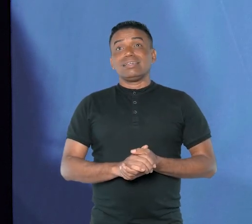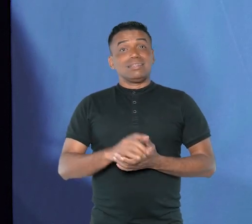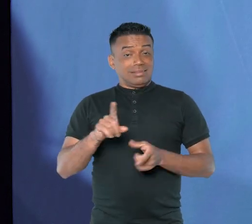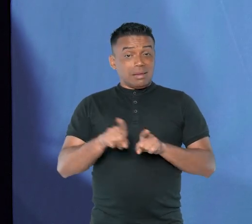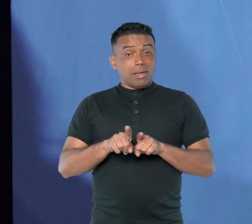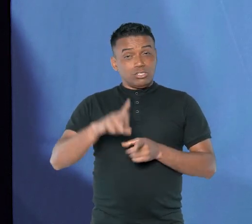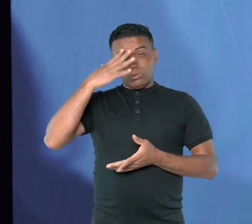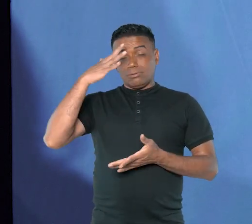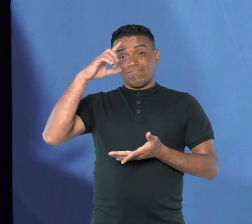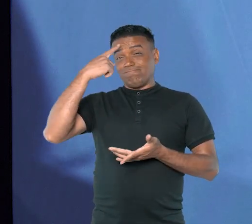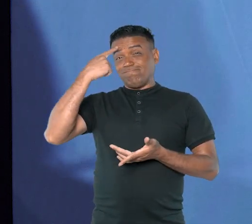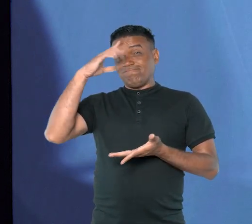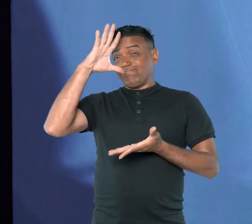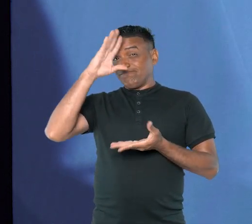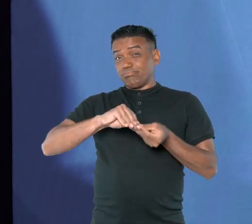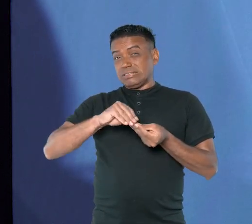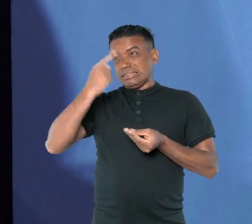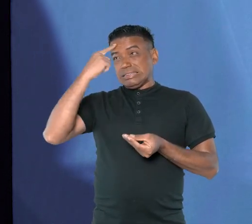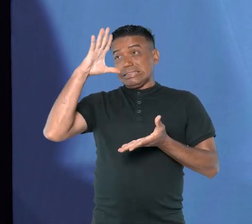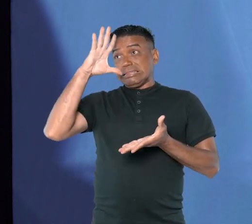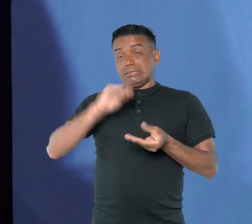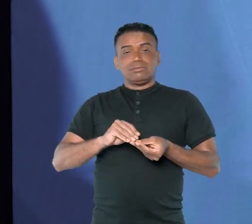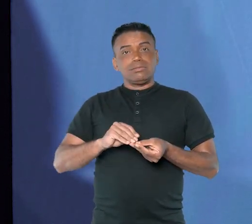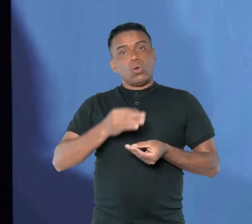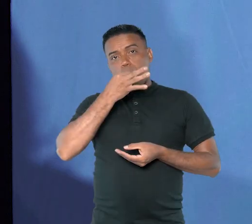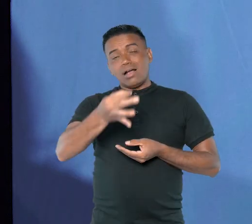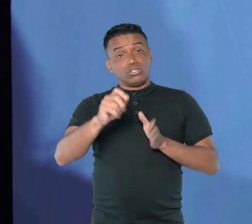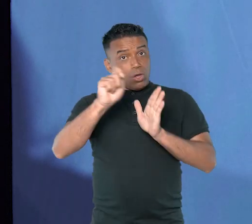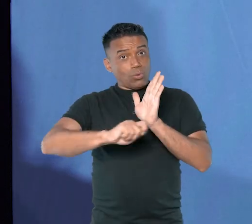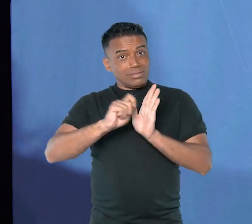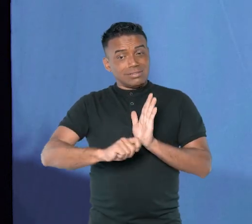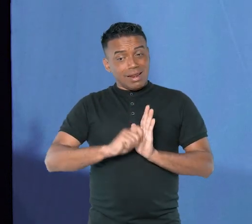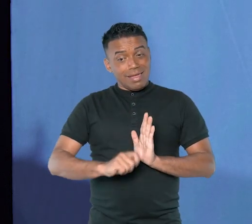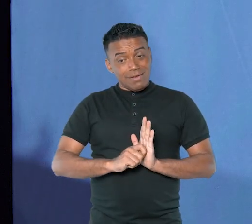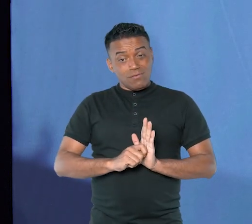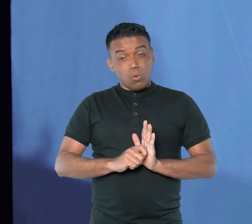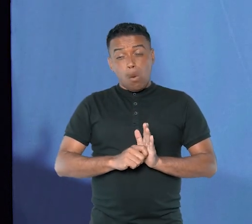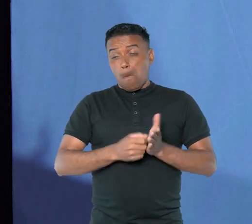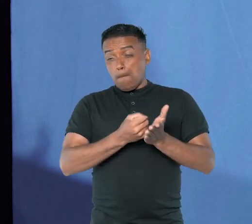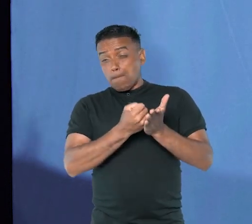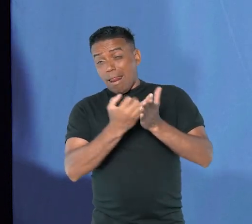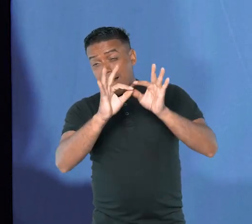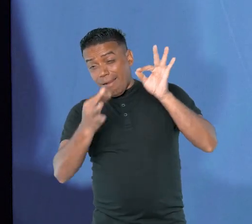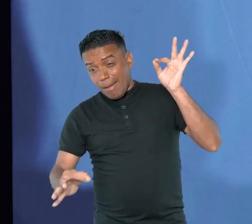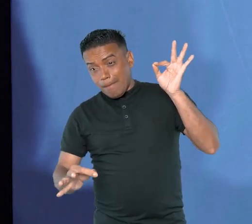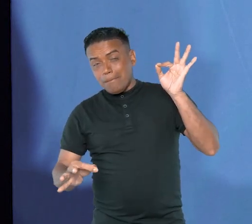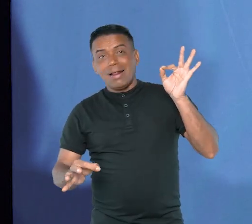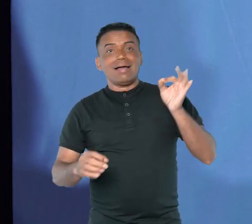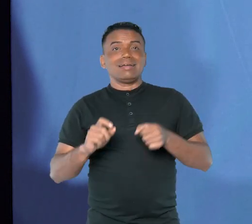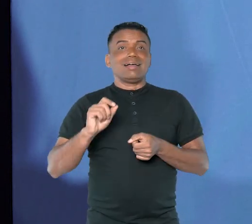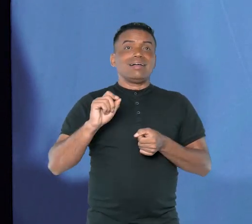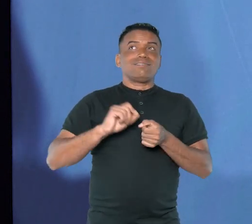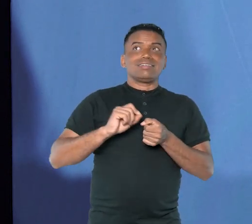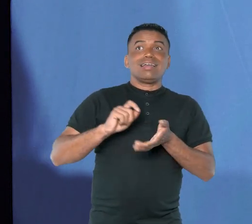síntese. Eu acho que eu escrevo cada vez mais para escrever cada vez menos. E isso tem a ver com o tempo